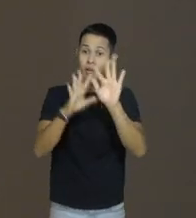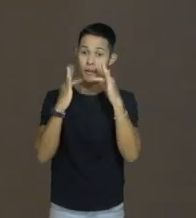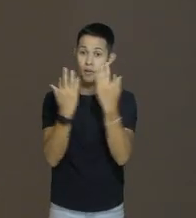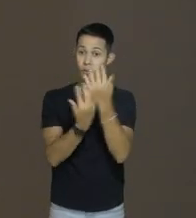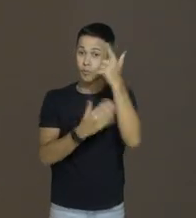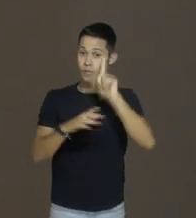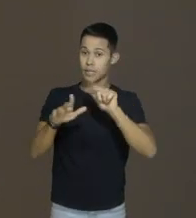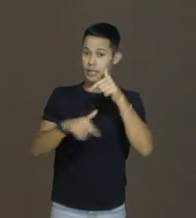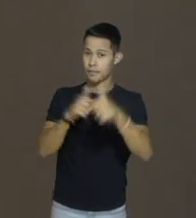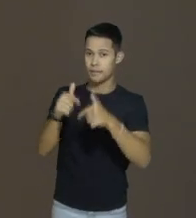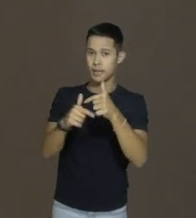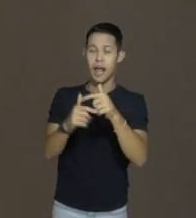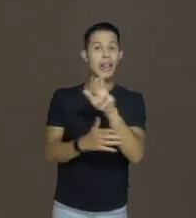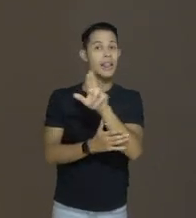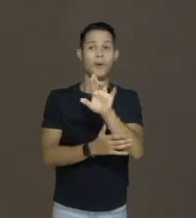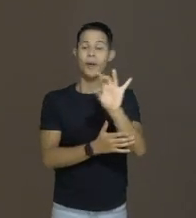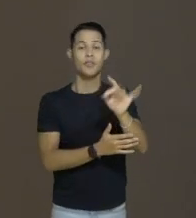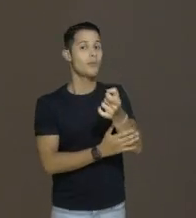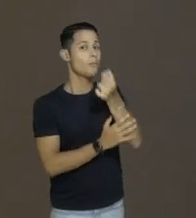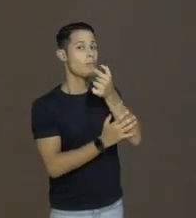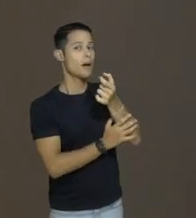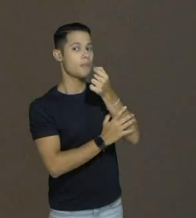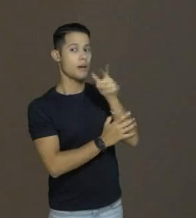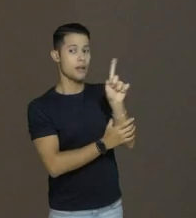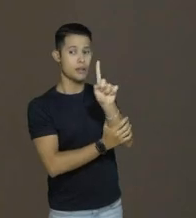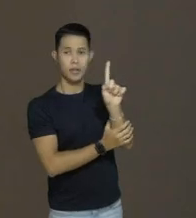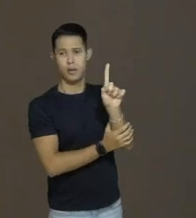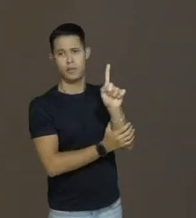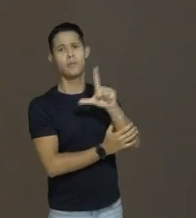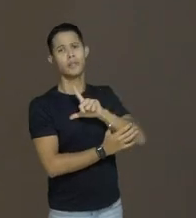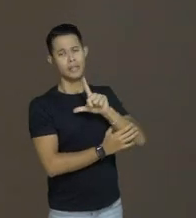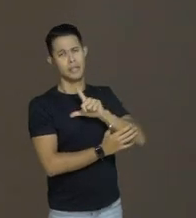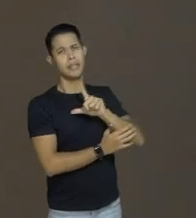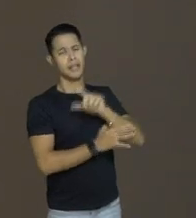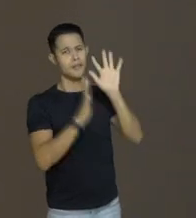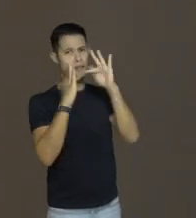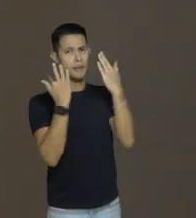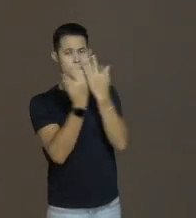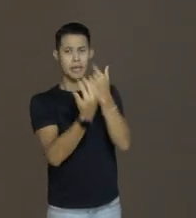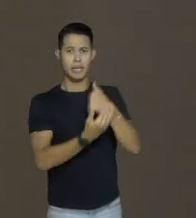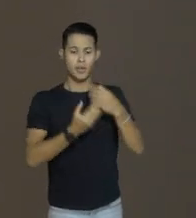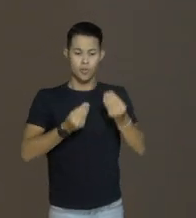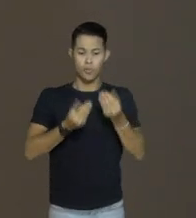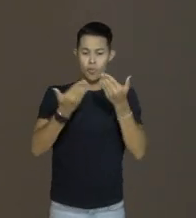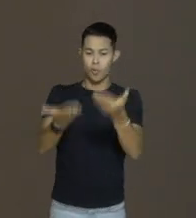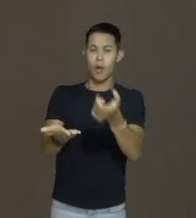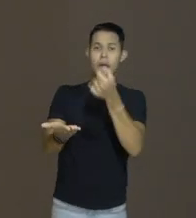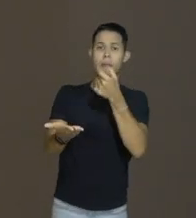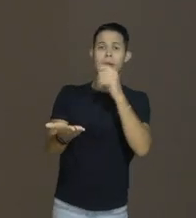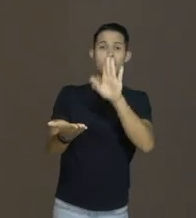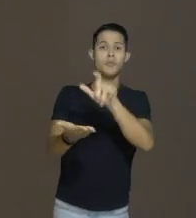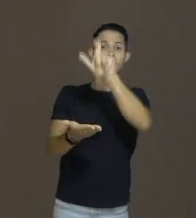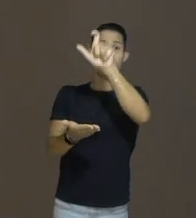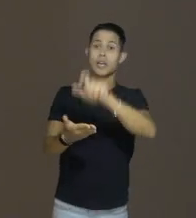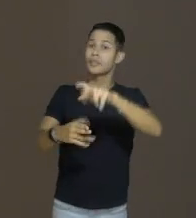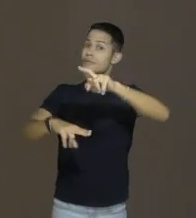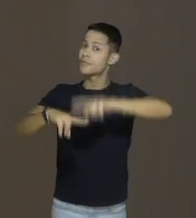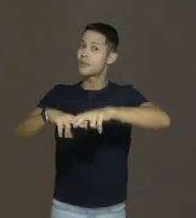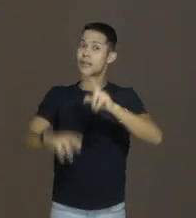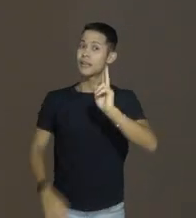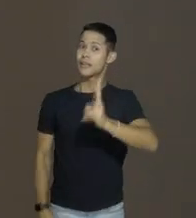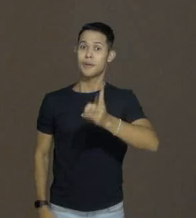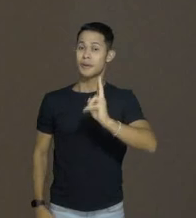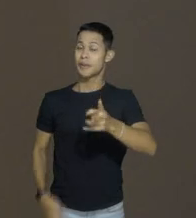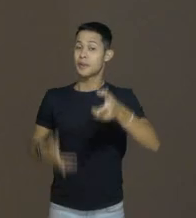medicação também não adianta, né? Tem família que eu dou o remédio, a doutora nota, continua igual. Mas ele sentou para estudar? Não, então a nota vai